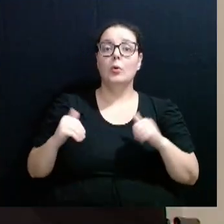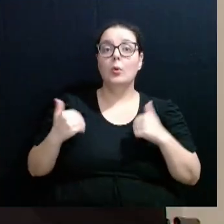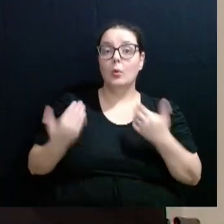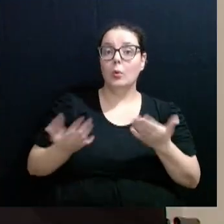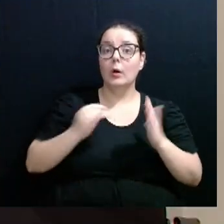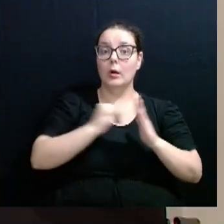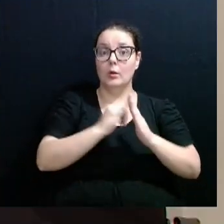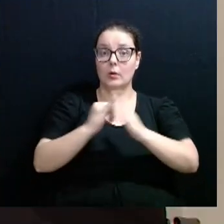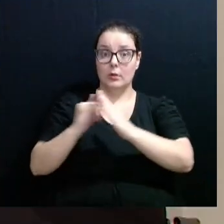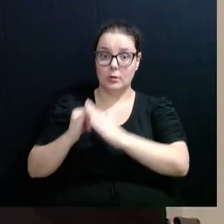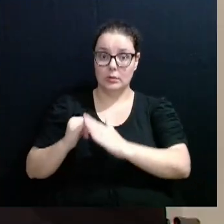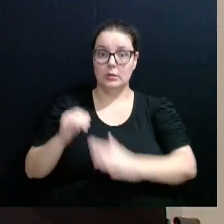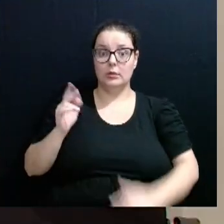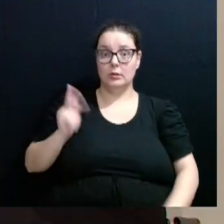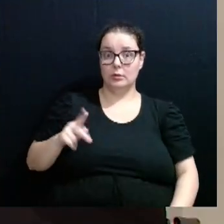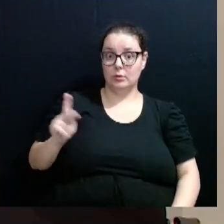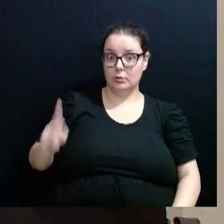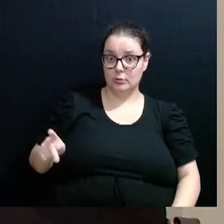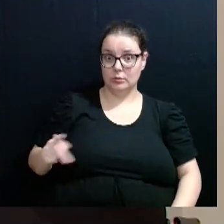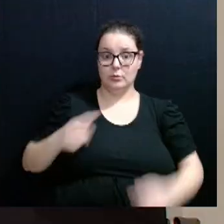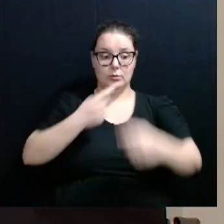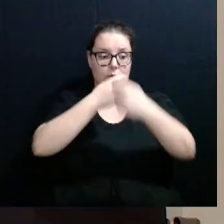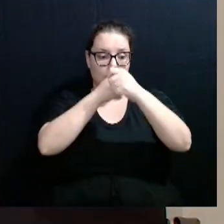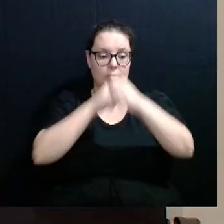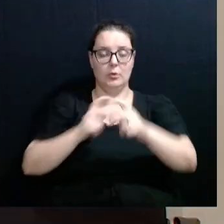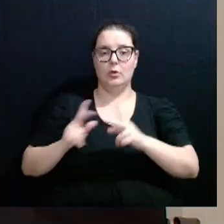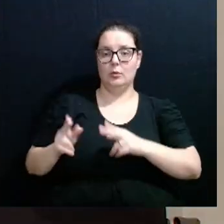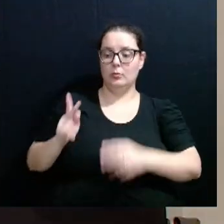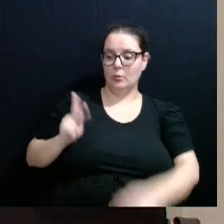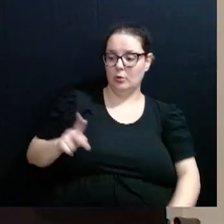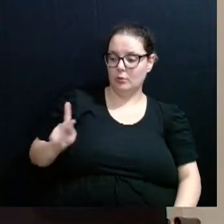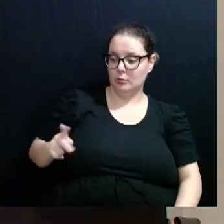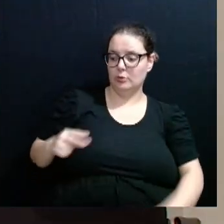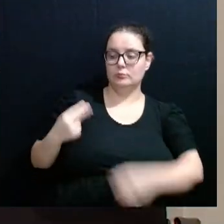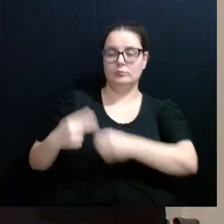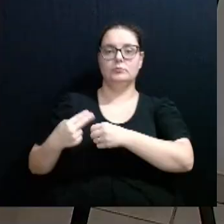professores tanto da PUC quanto da Unicamp, então alguns alunos ajudaram, fizeram um